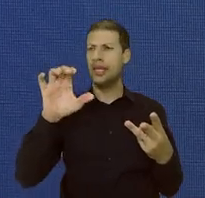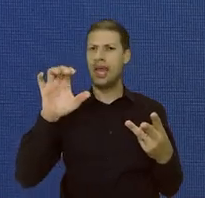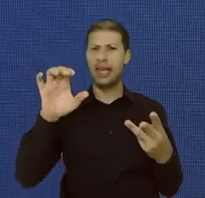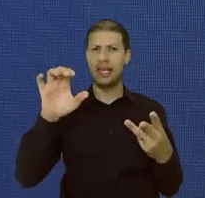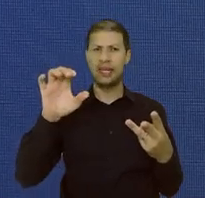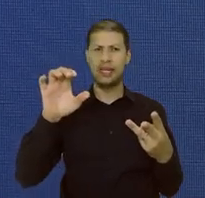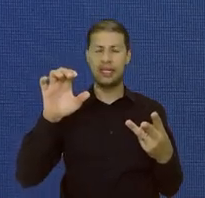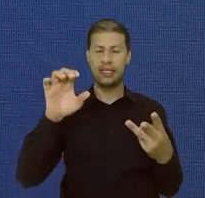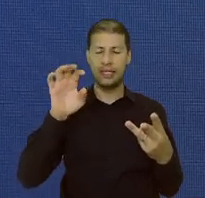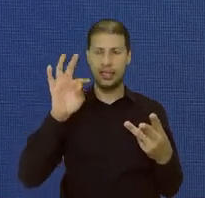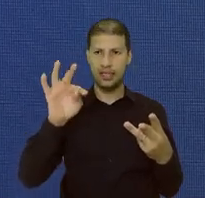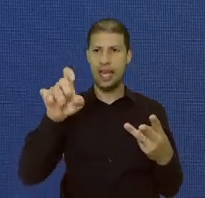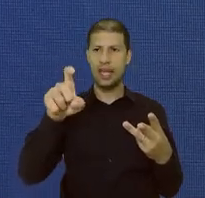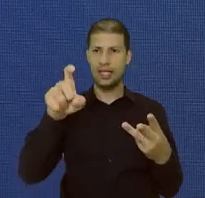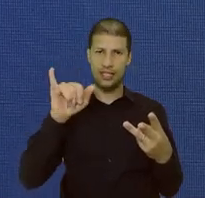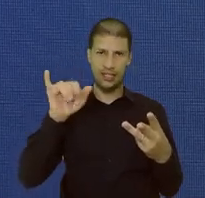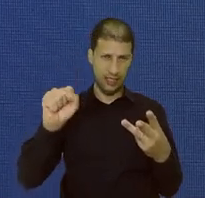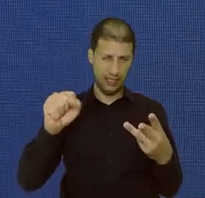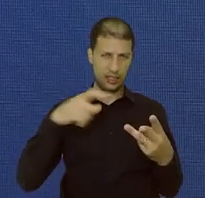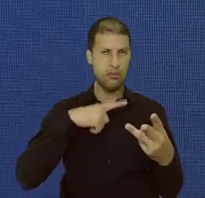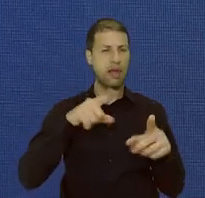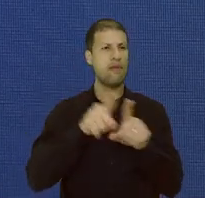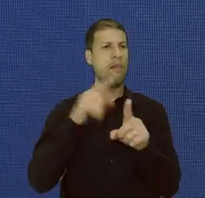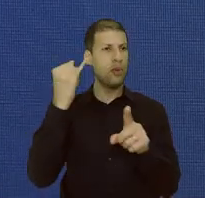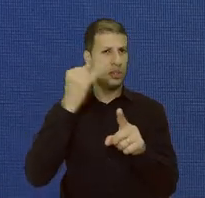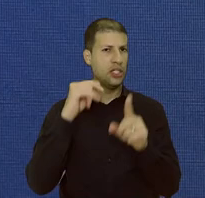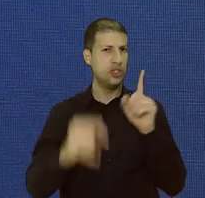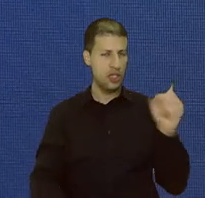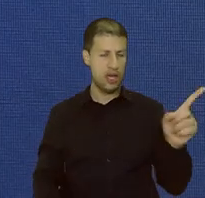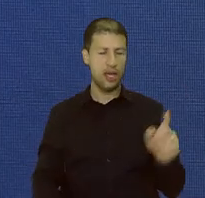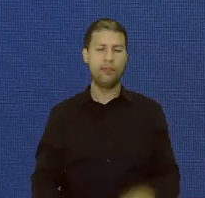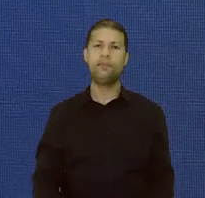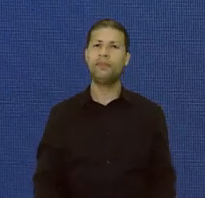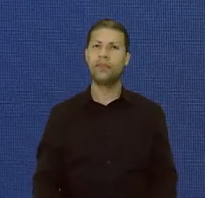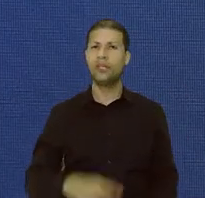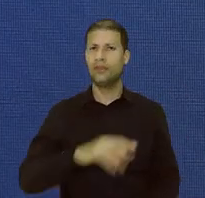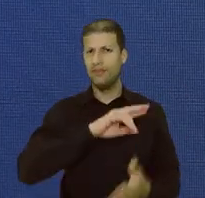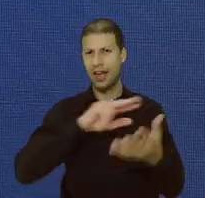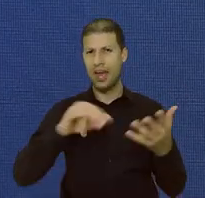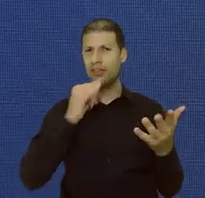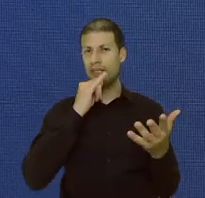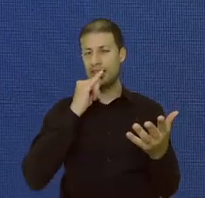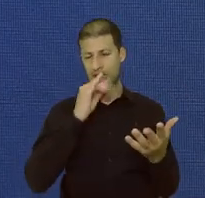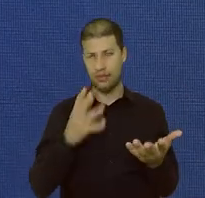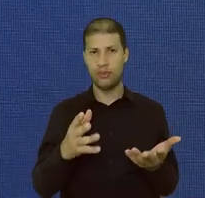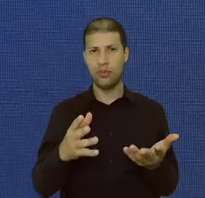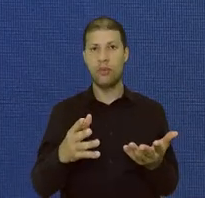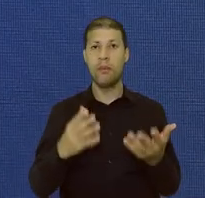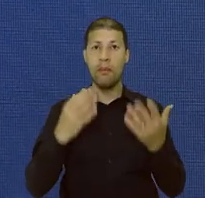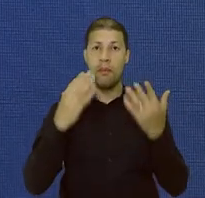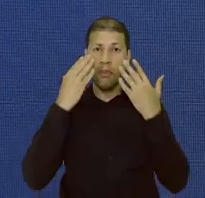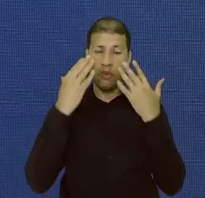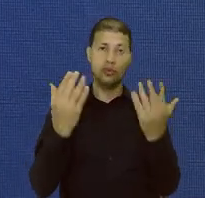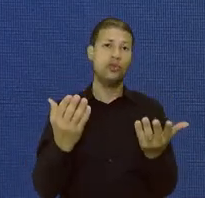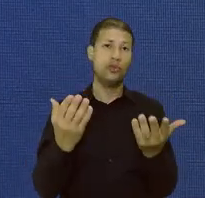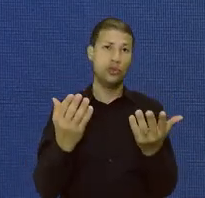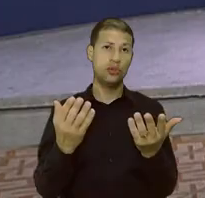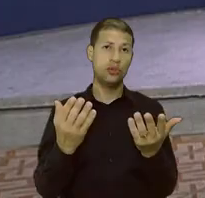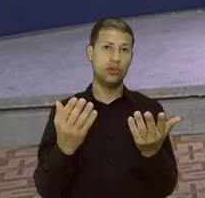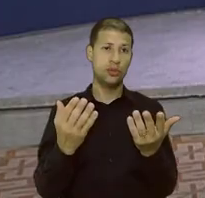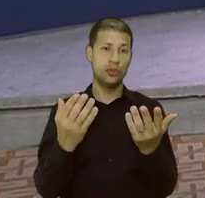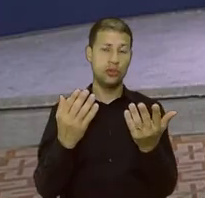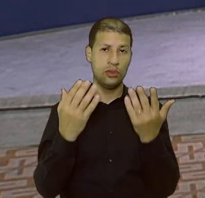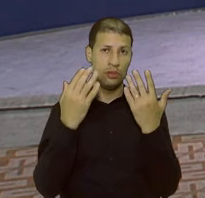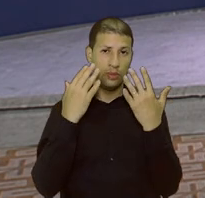então essa esse esses vários exemplos tornam dão